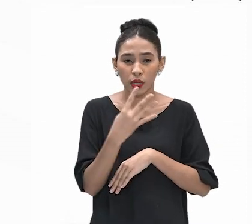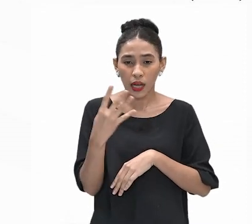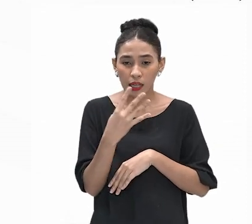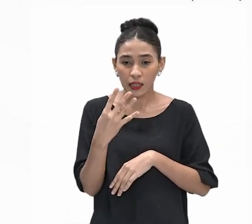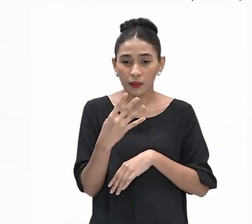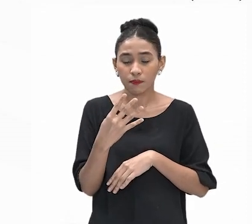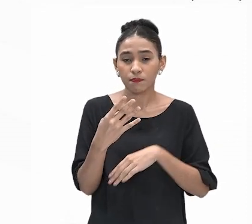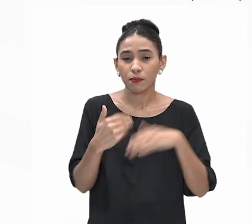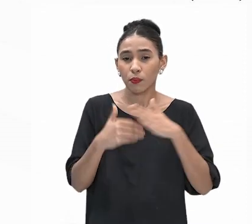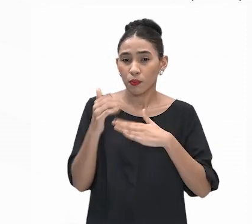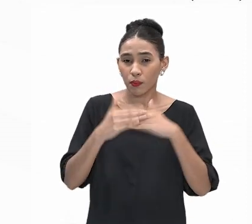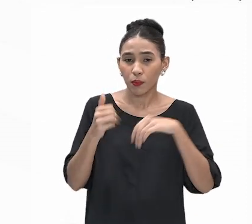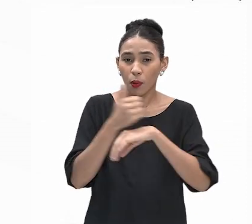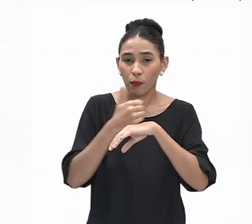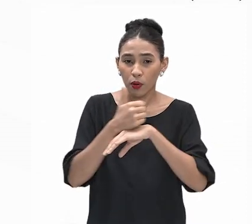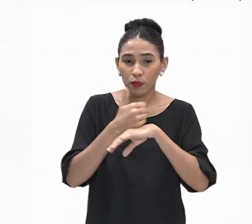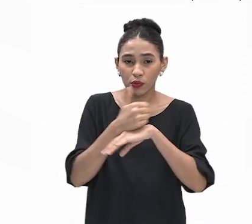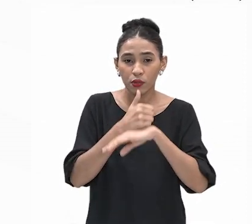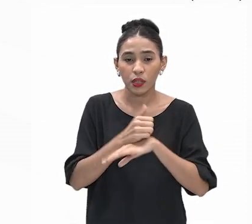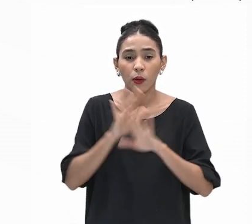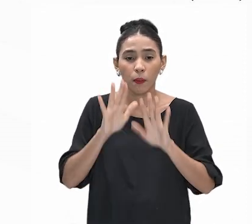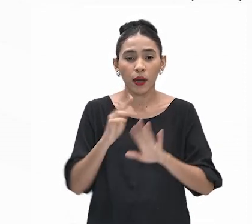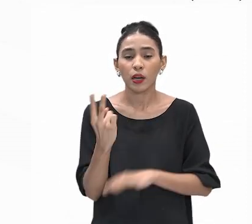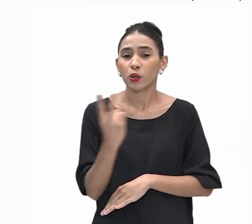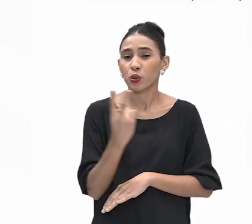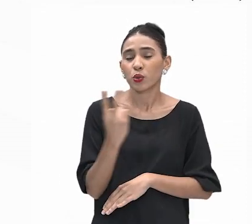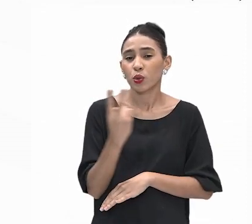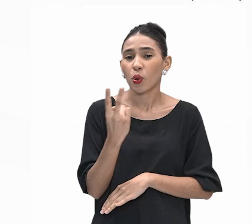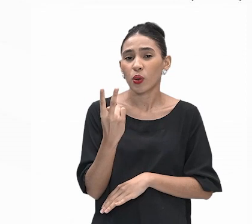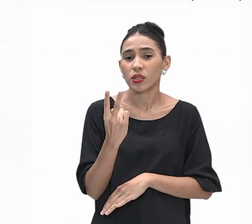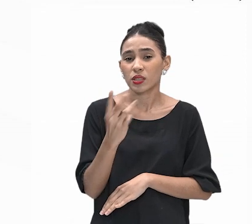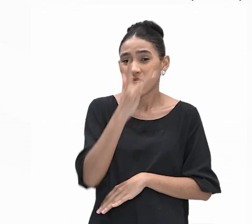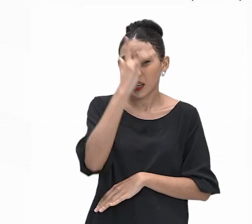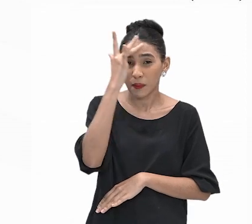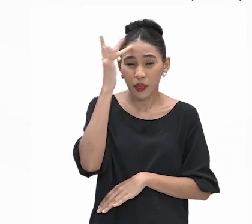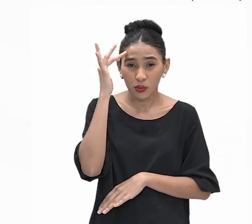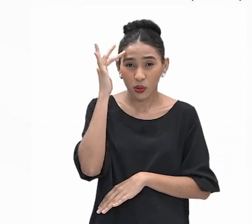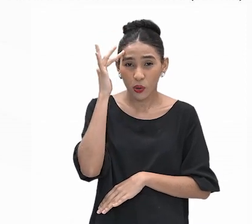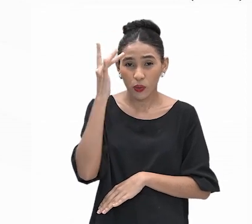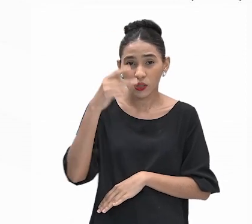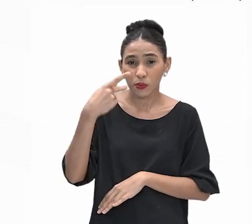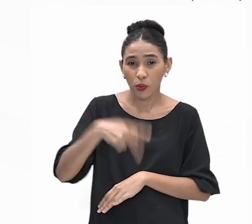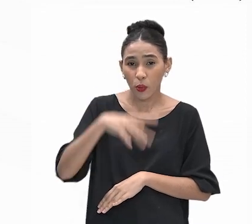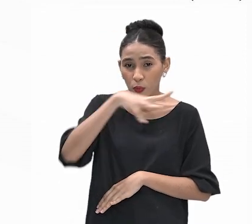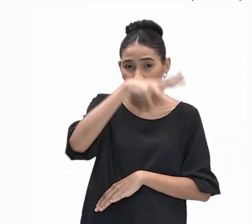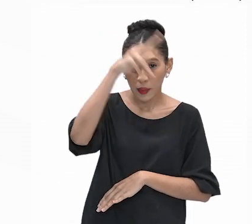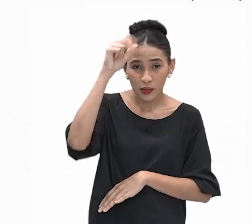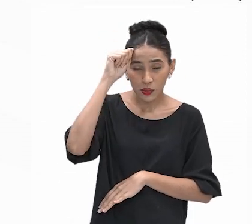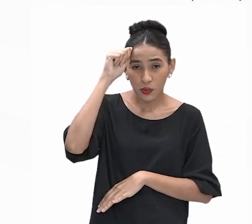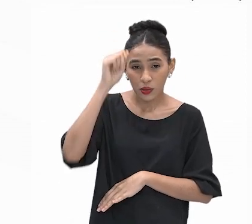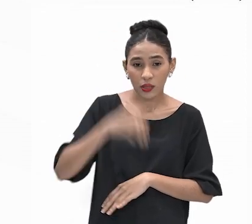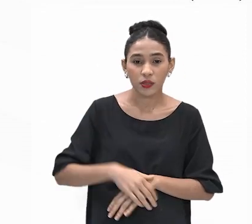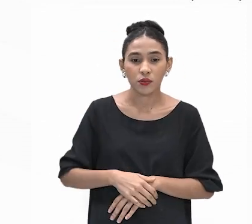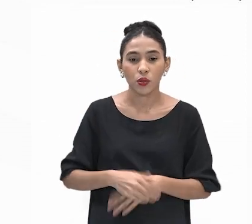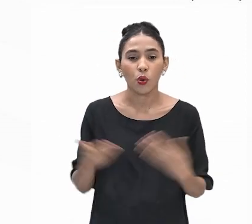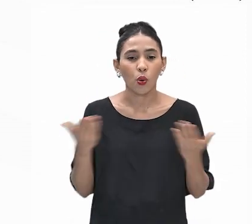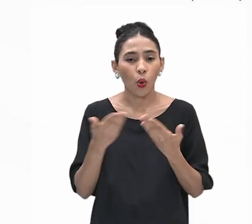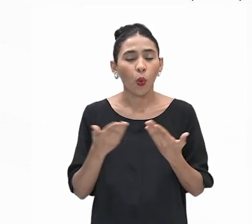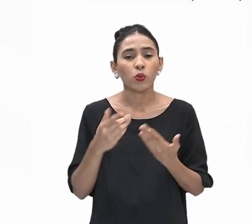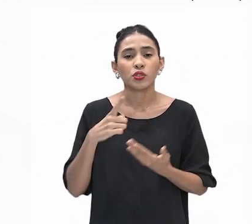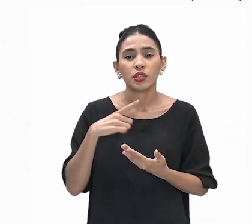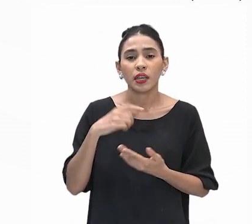músicos, sendo somente 2 amazonenses. Atualmente, a orquestra tem 90